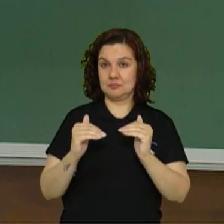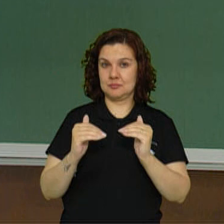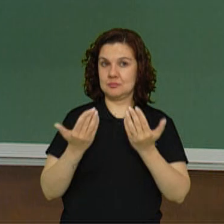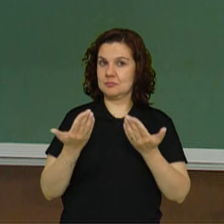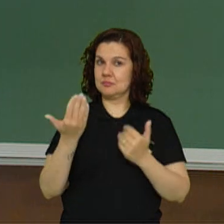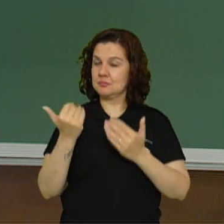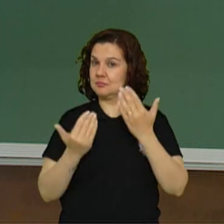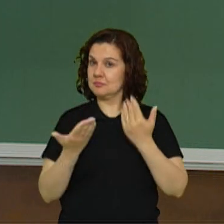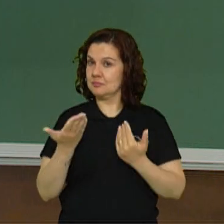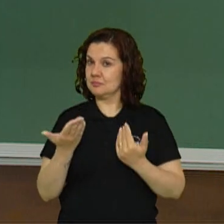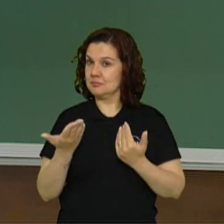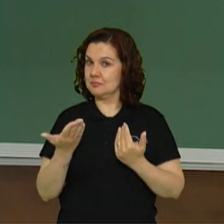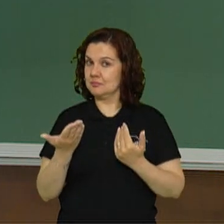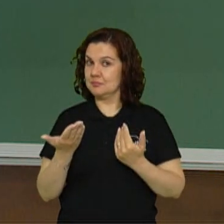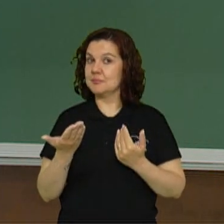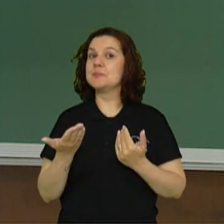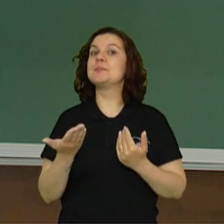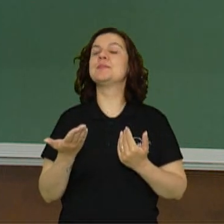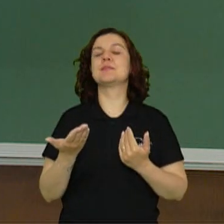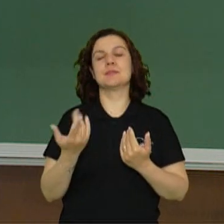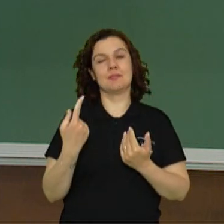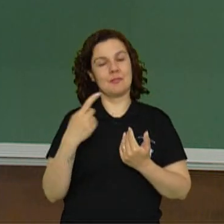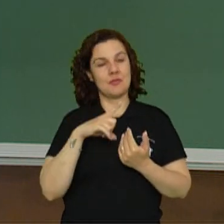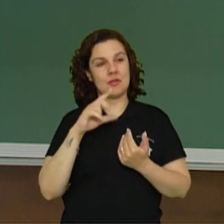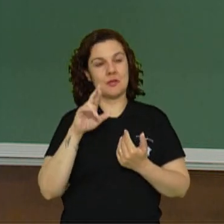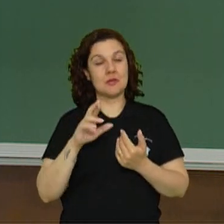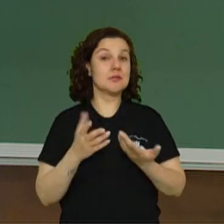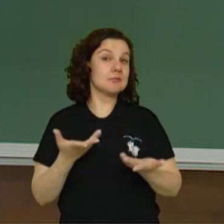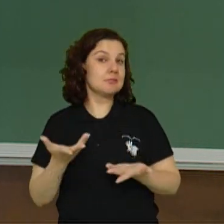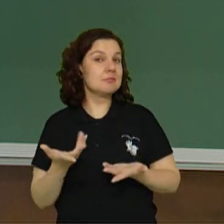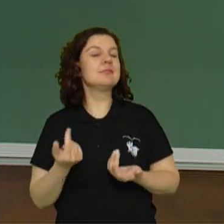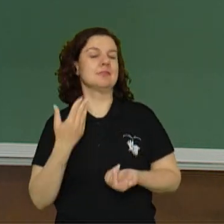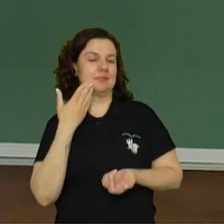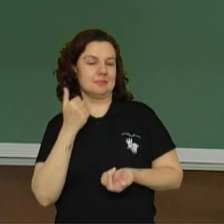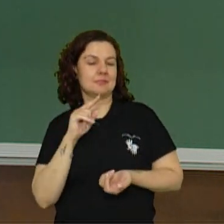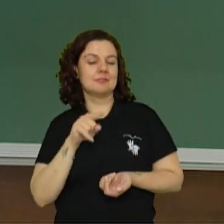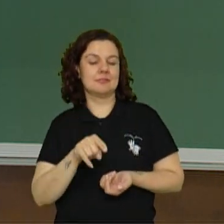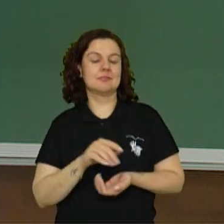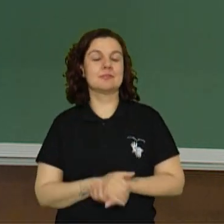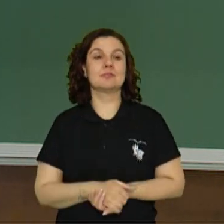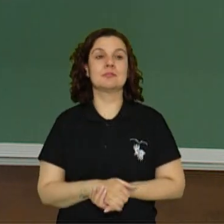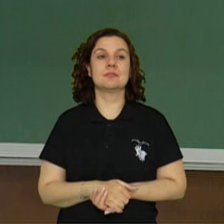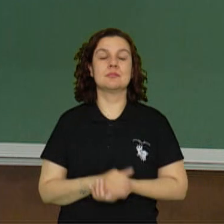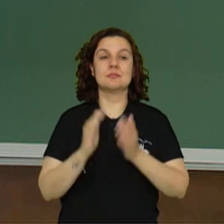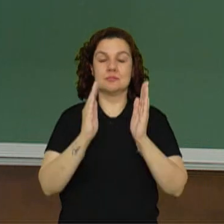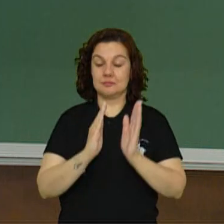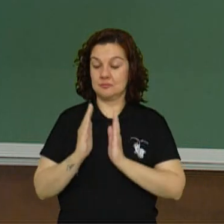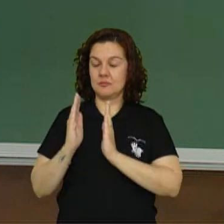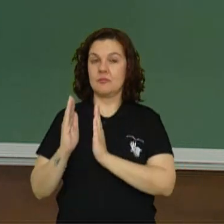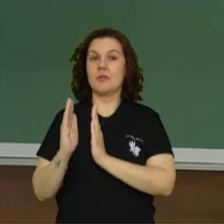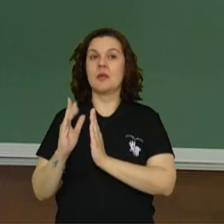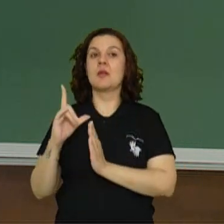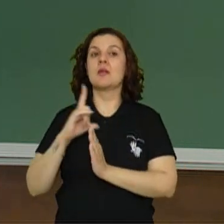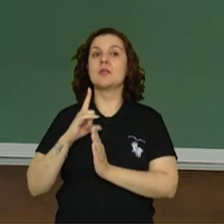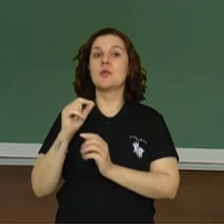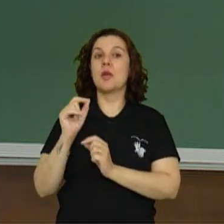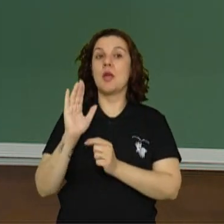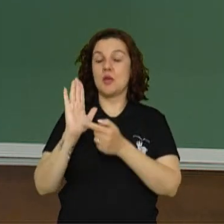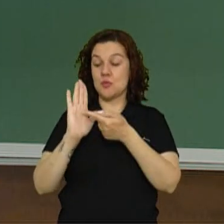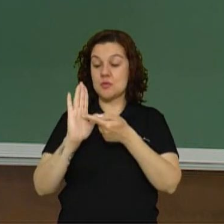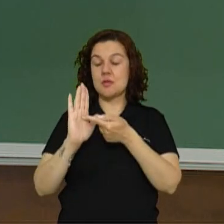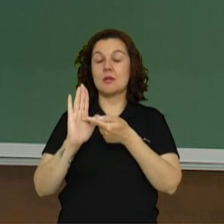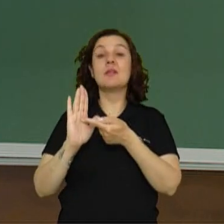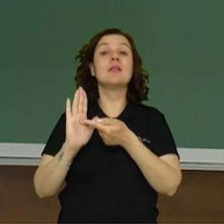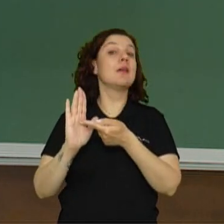inscrito e circunscrito. Você já tem um aqui, ficou fácil para chegar aqui. E esse elemento, ele vai do centro